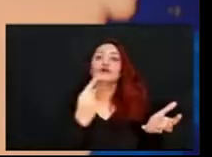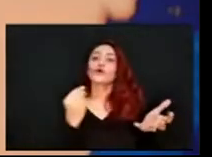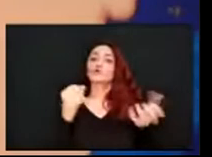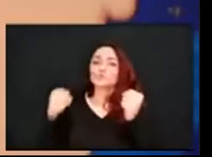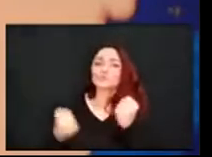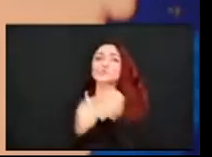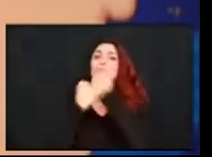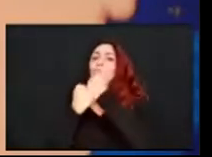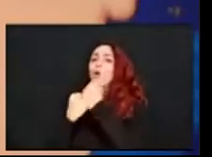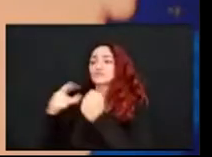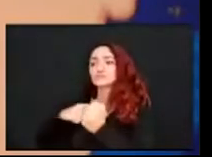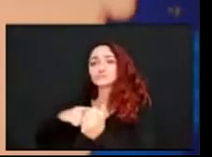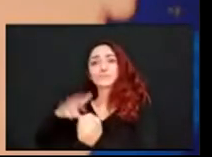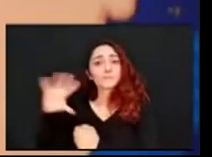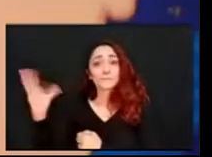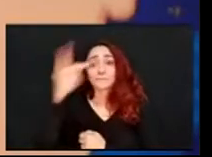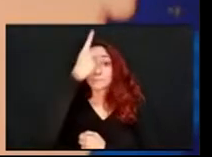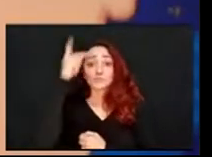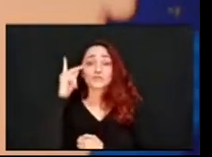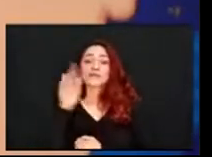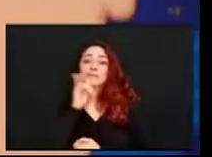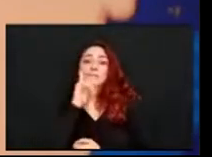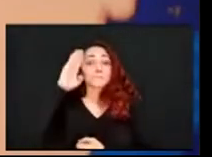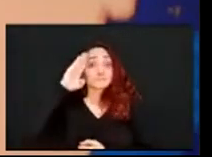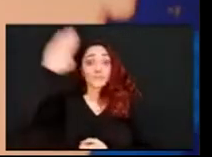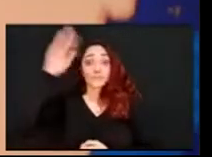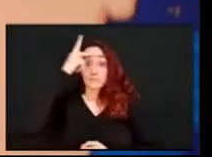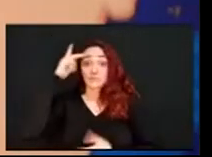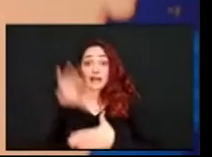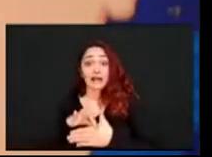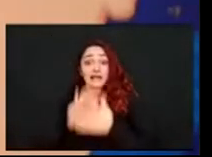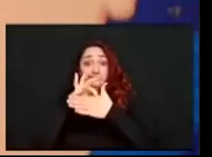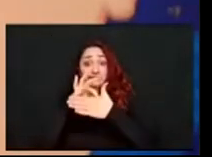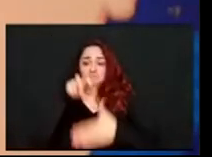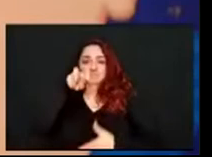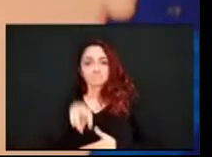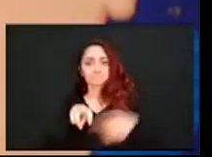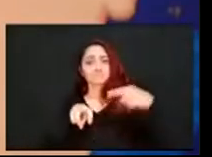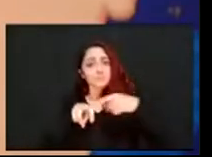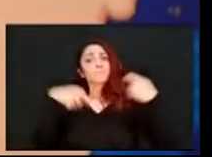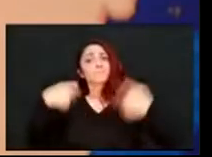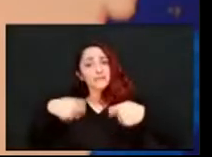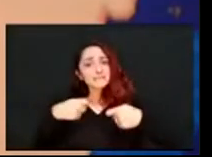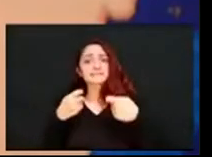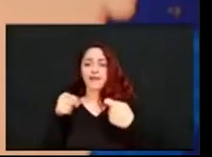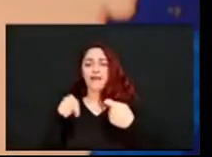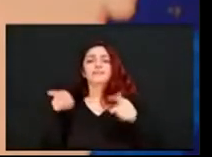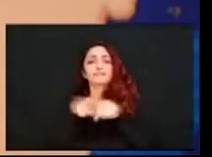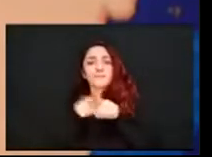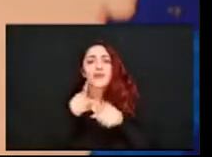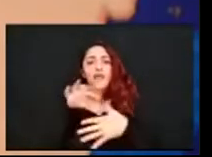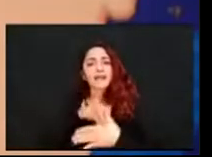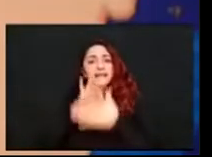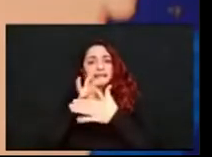né que principalmente os que sentam numa cadeira de liderança possam ser uma liderança inclusiva então é habilidade que a gente